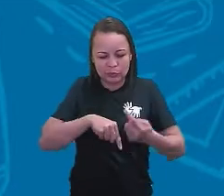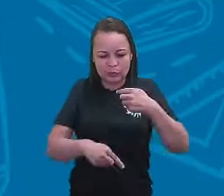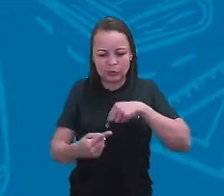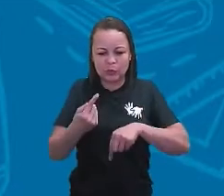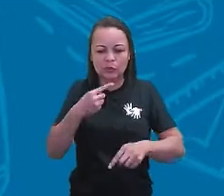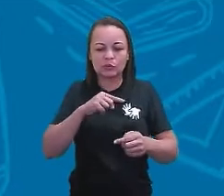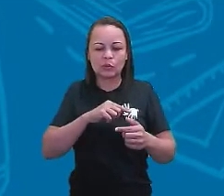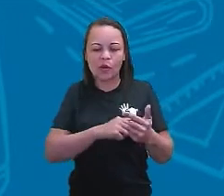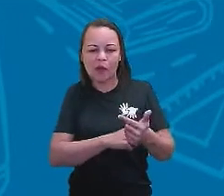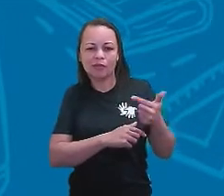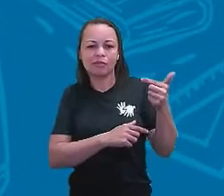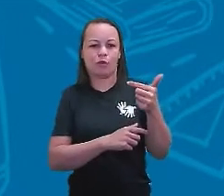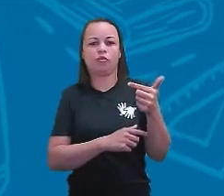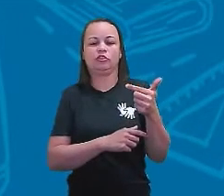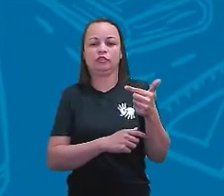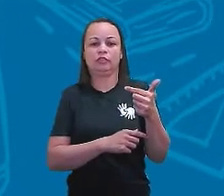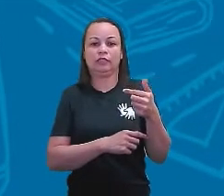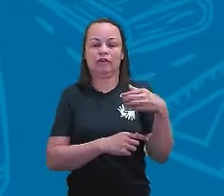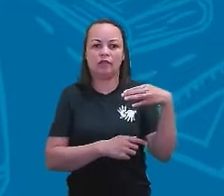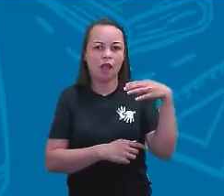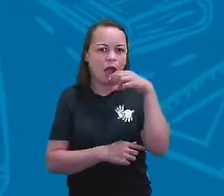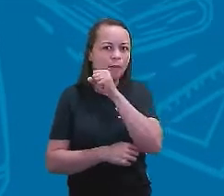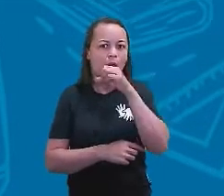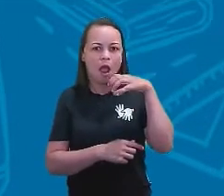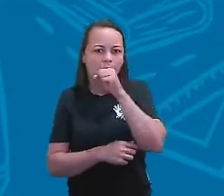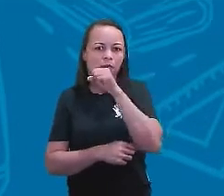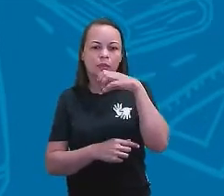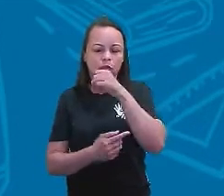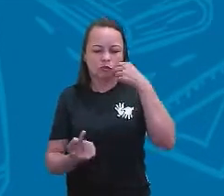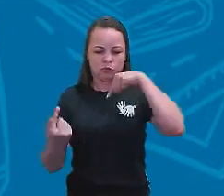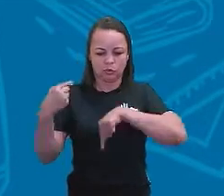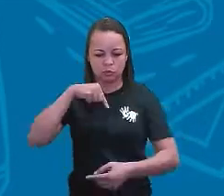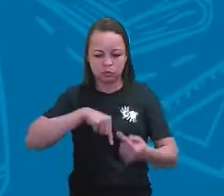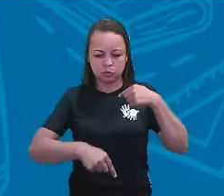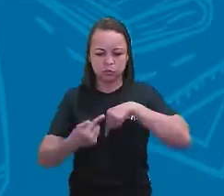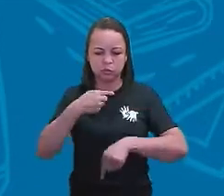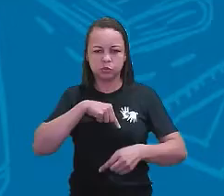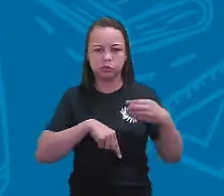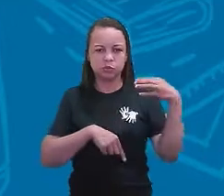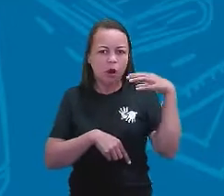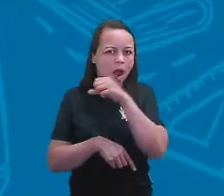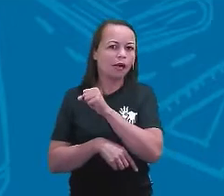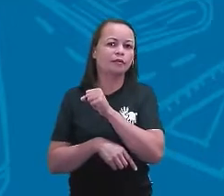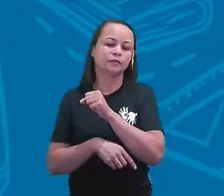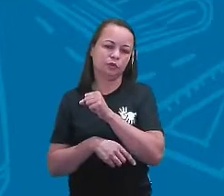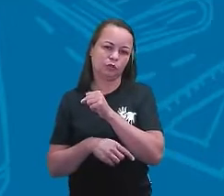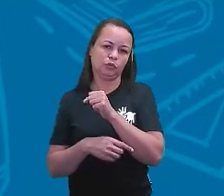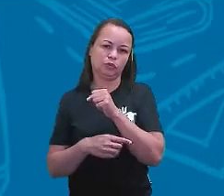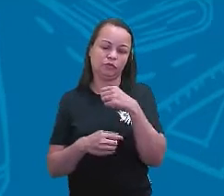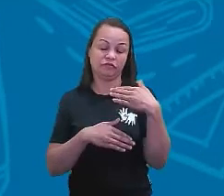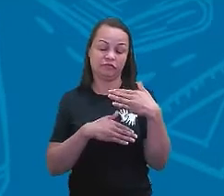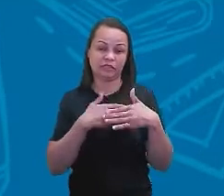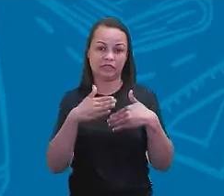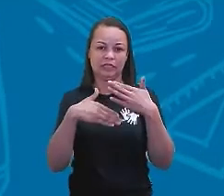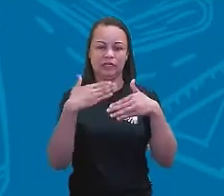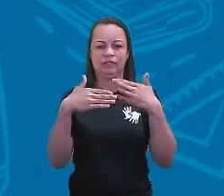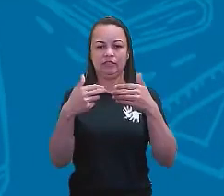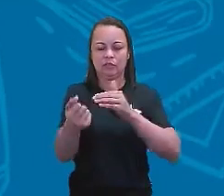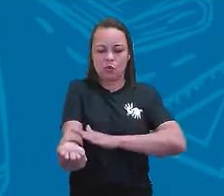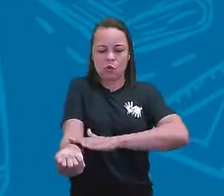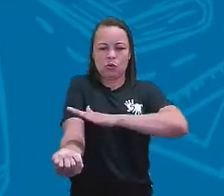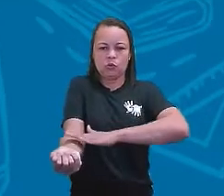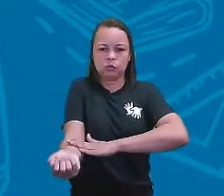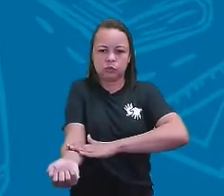2. Por quê? Vai aumentar esse fluxo sanguíneo devido ao quê? Vai aumentar a velocidade desse fluxo sanguíneo, que vai fazer o quê? A elevação da